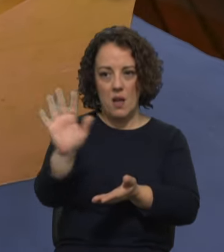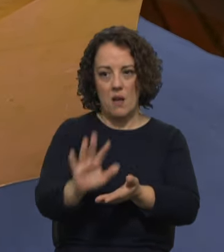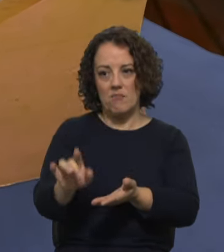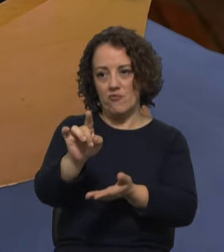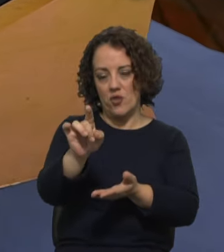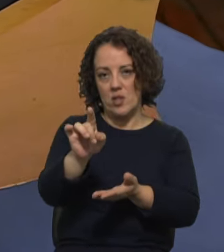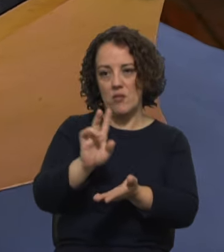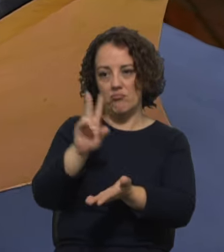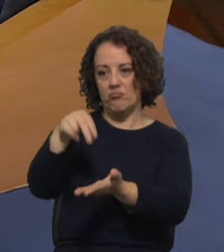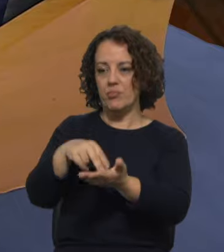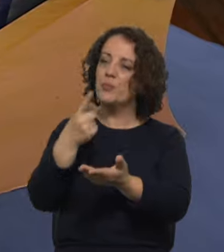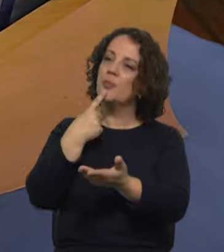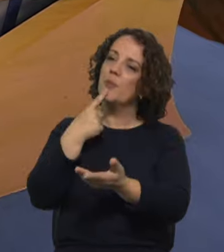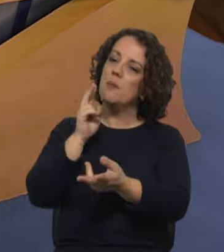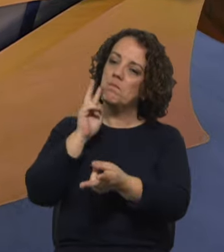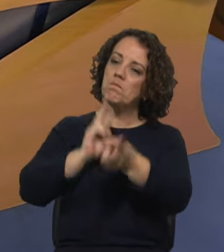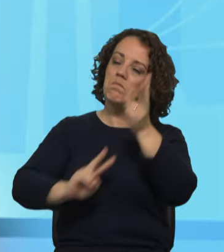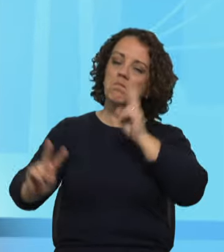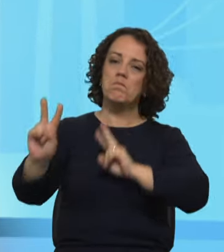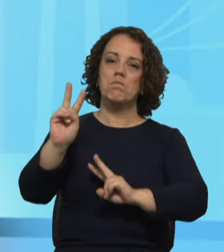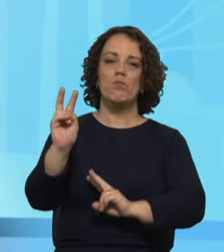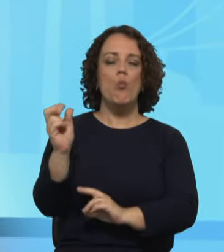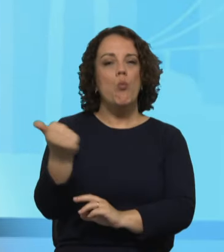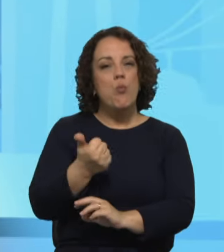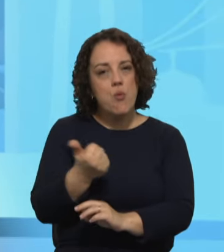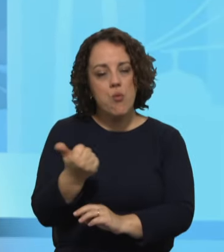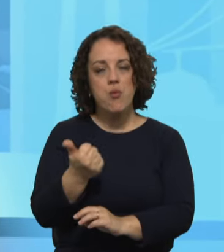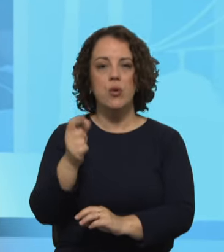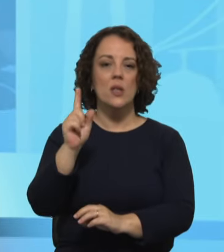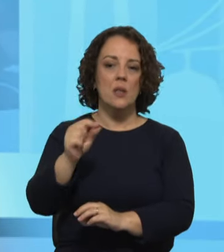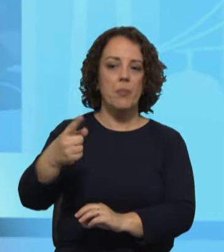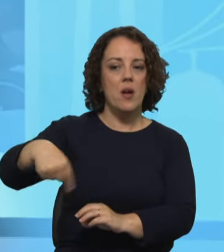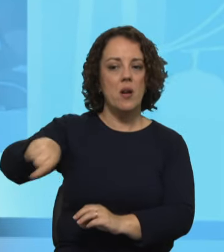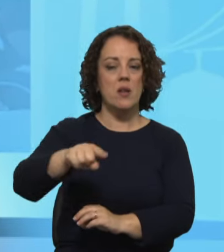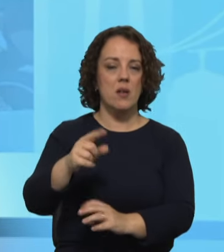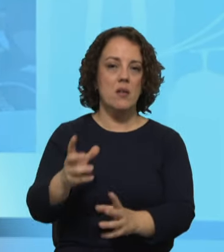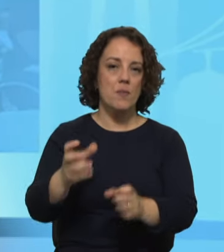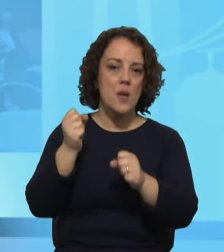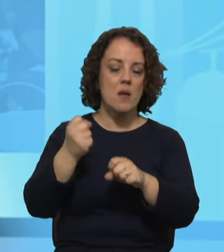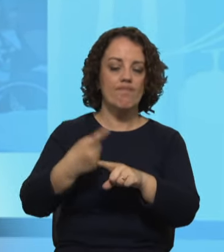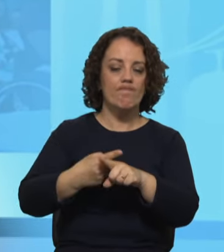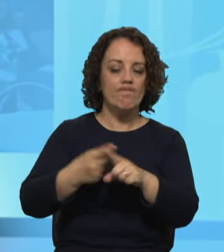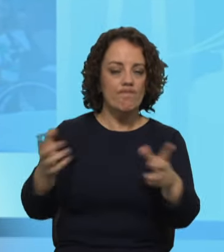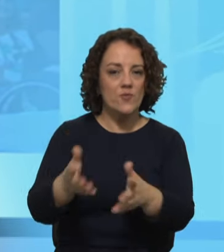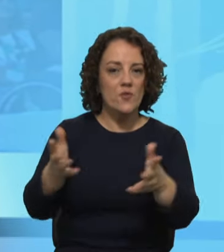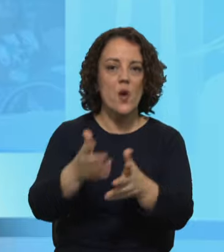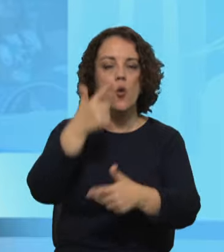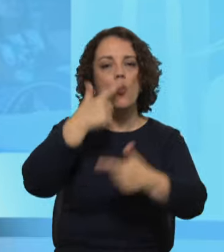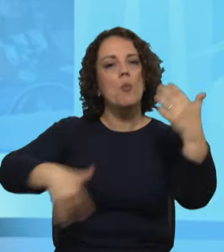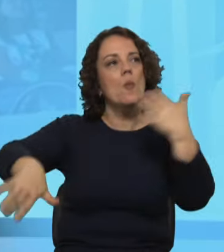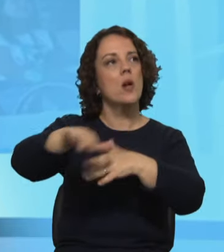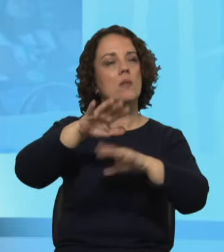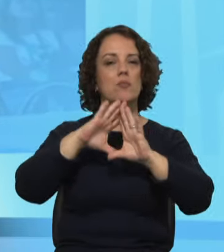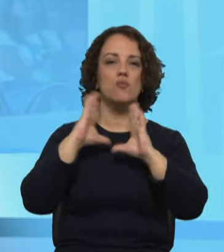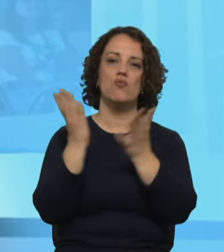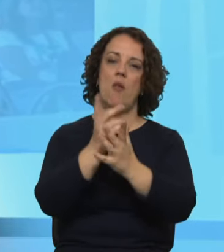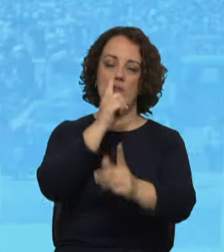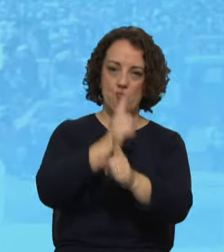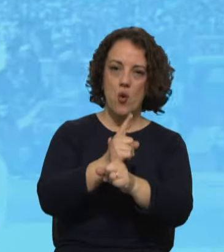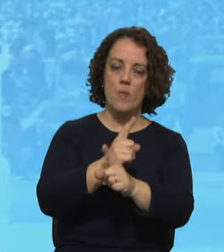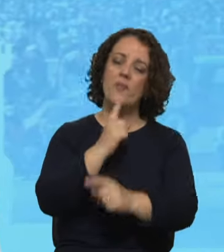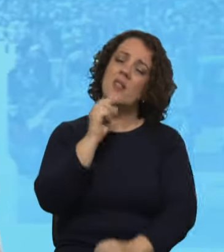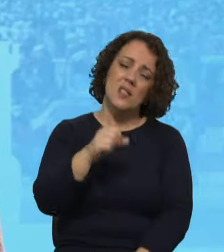perceberam a generosidade e o o Forte Desejo de construir uma uma humanidade comum sim sem dúvida as